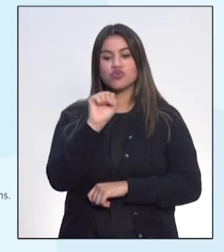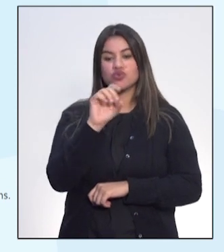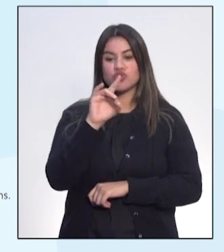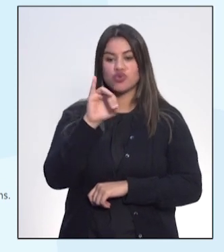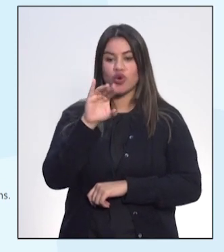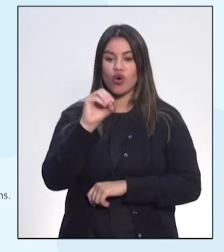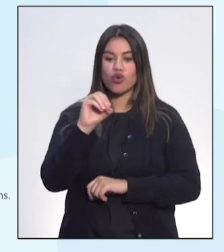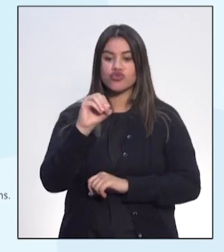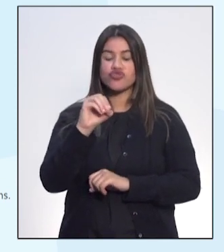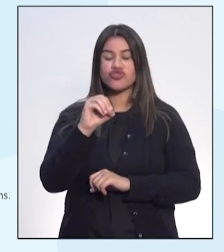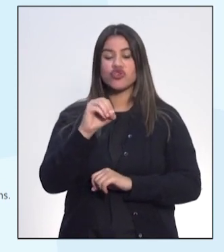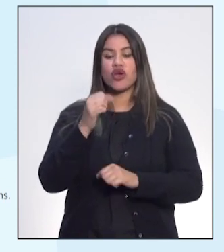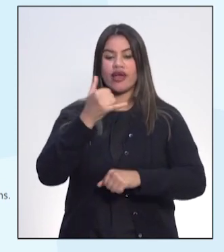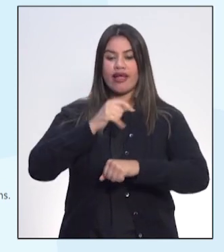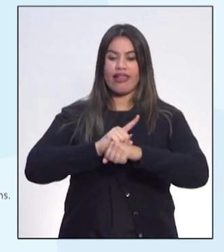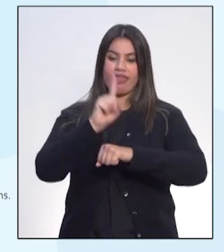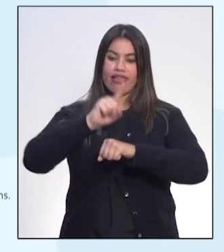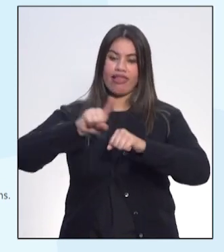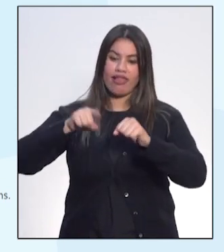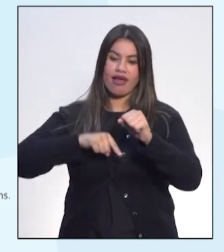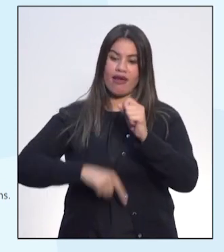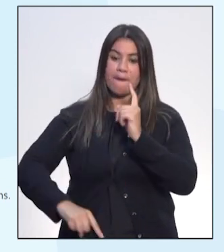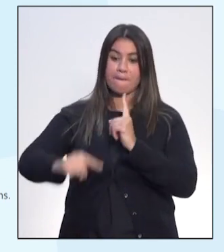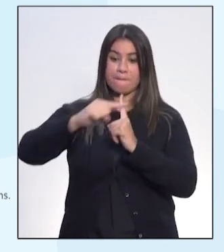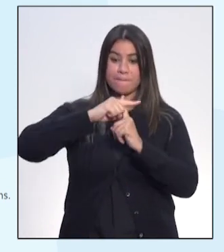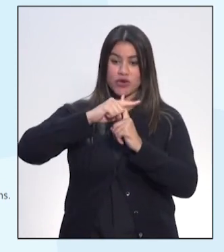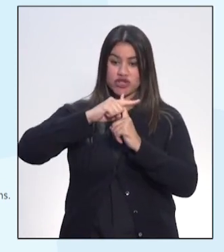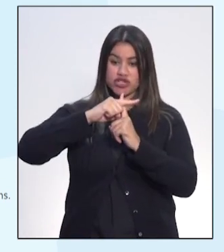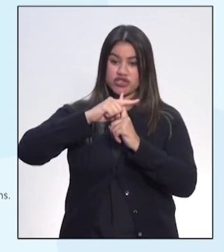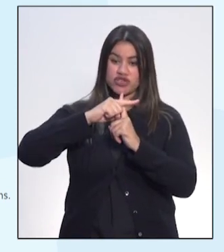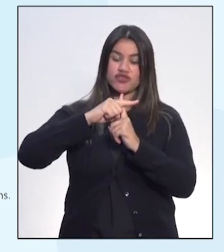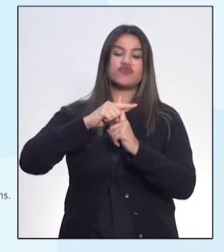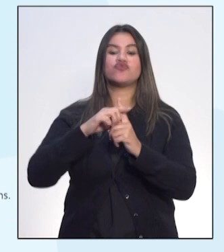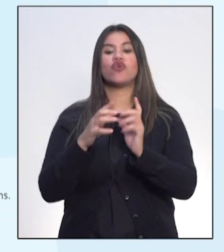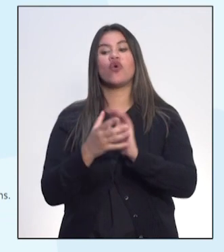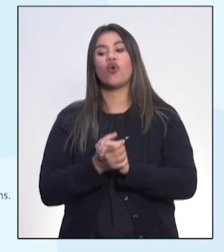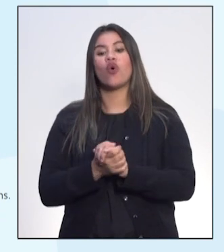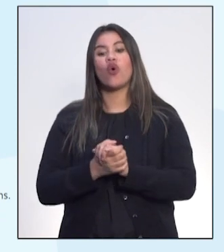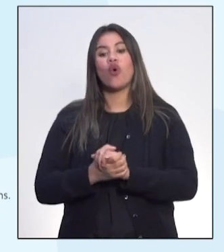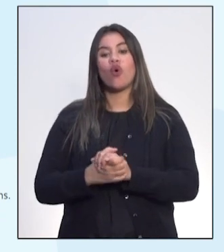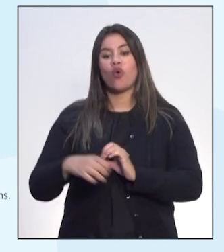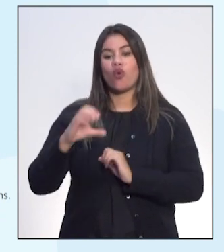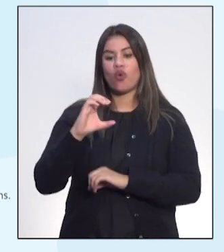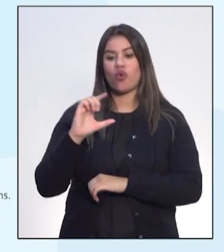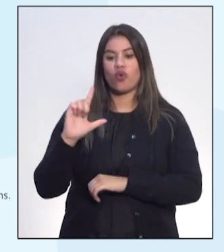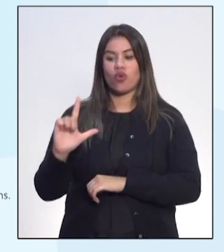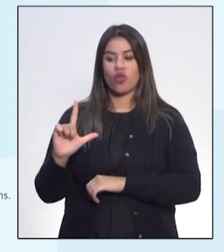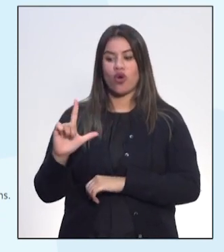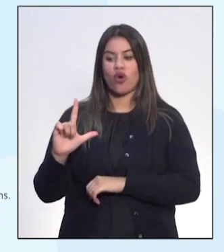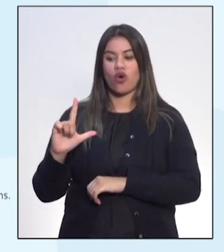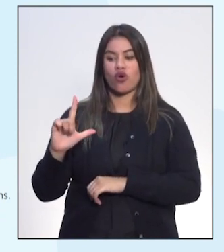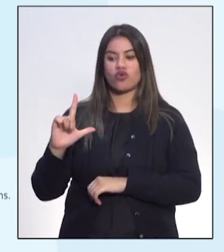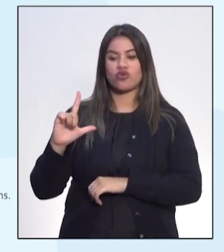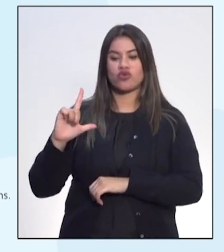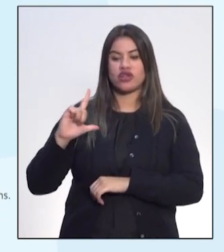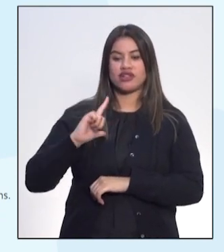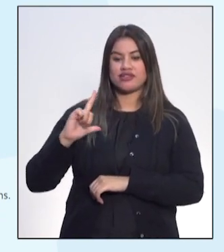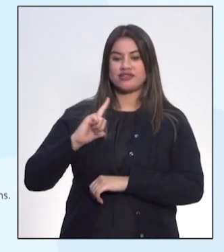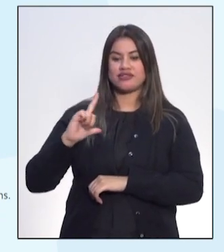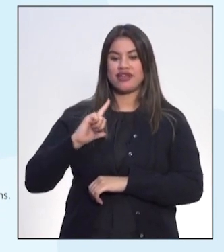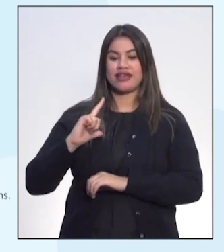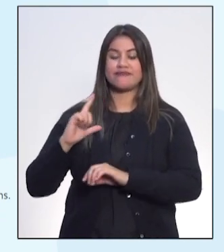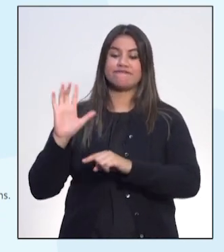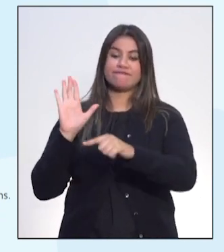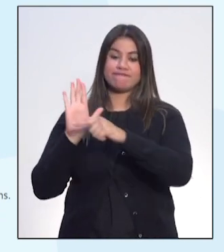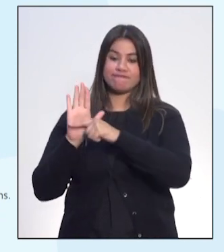mais eletropositivo. O cloro, ele já tende a ganhar um elétron, então ele tende a ser um eletronegativo. O que